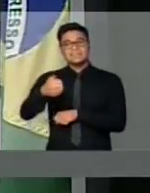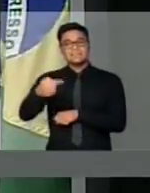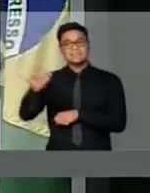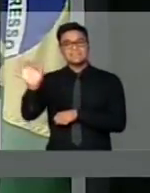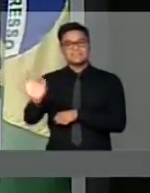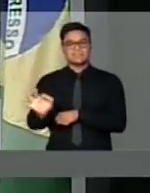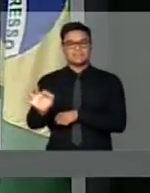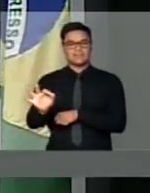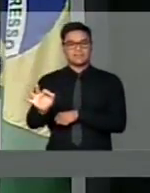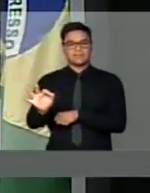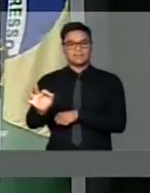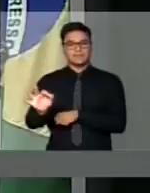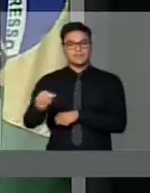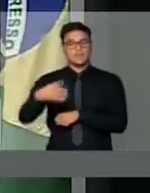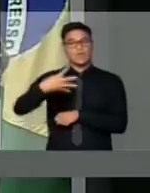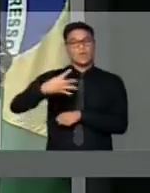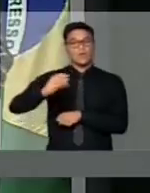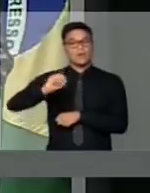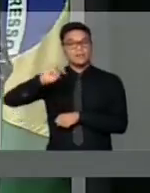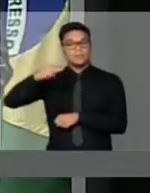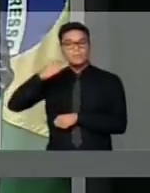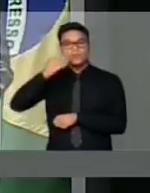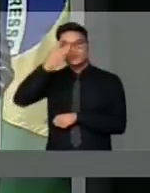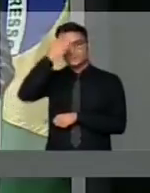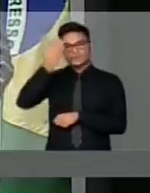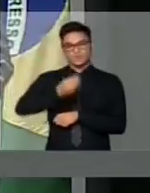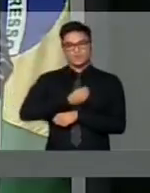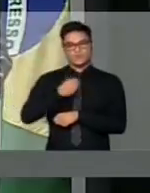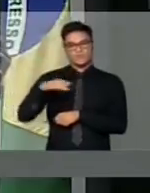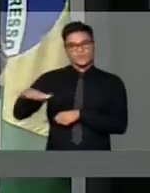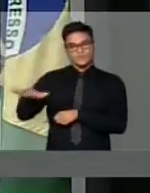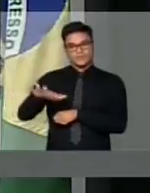numa população de mais de 40 milhões de habitantes.